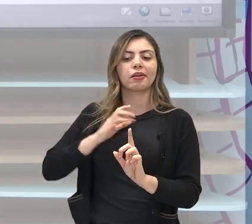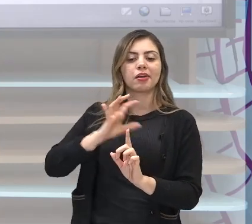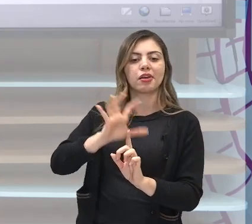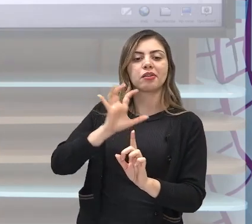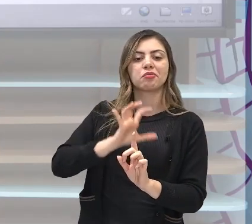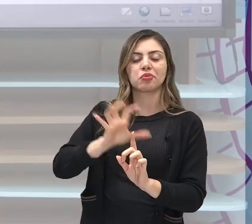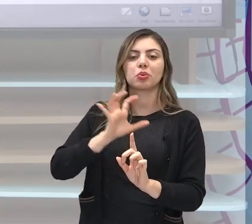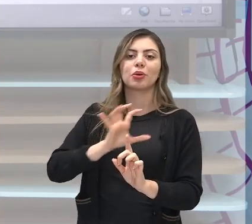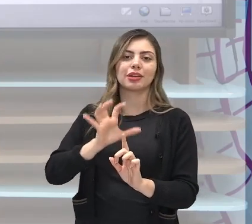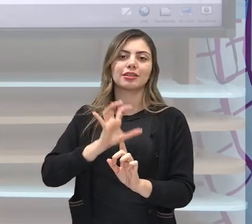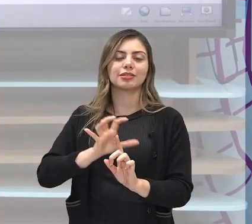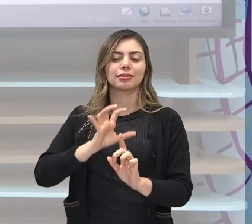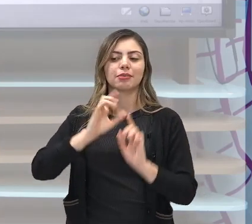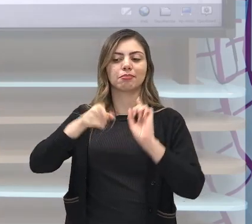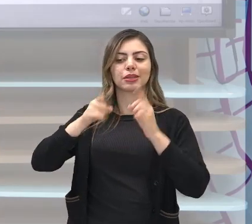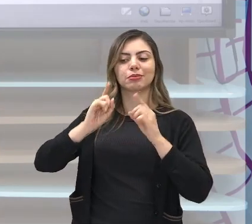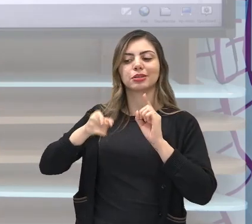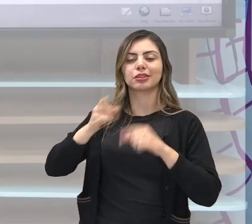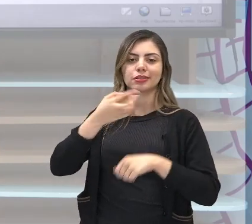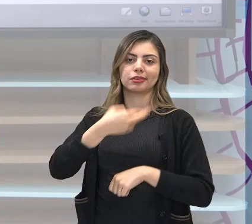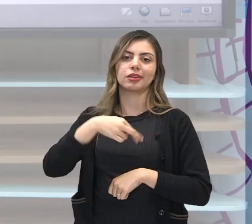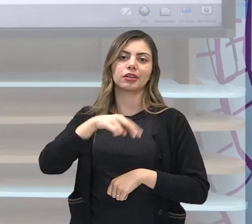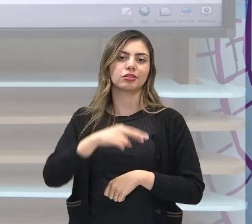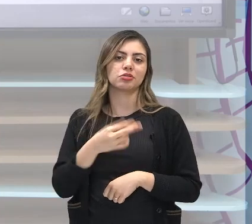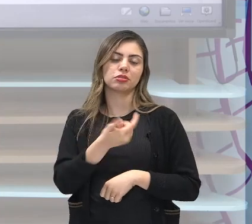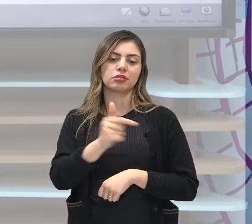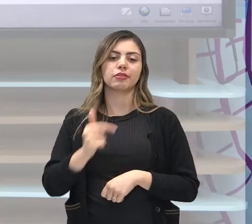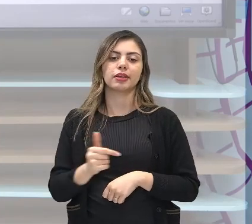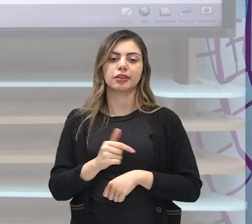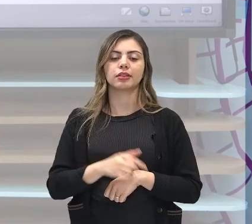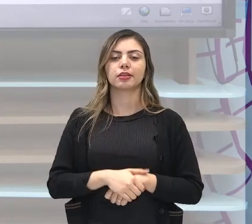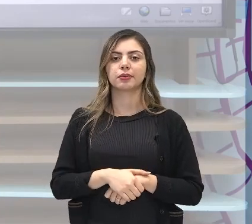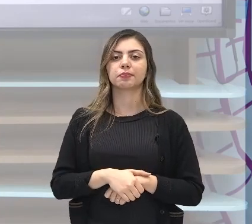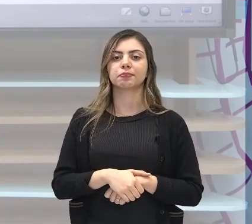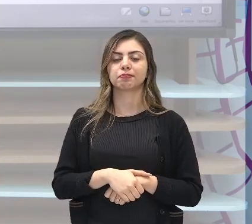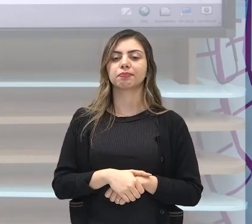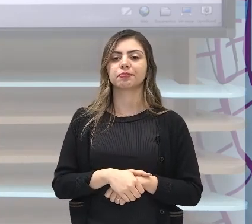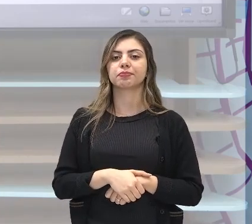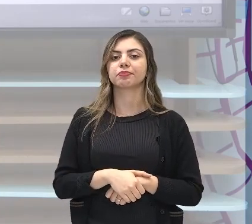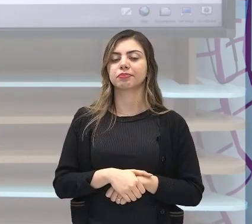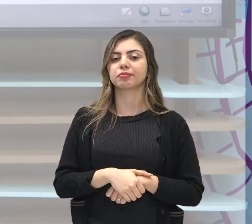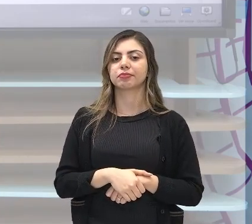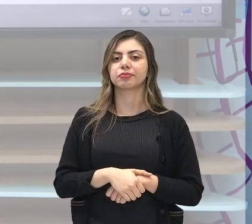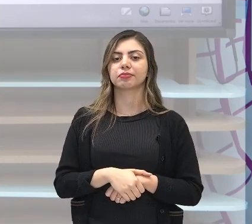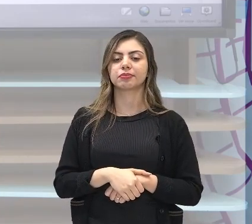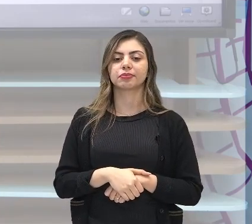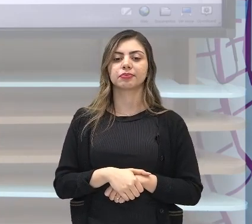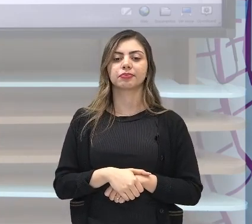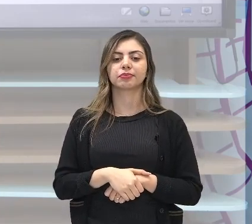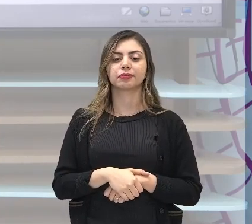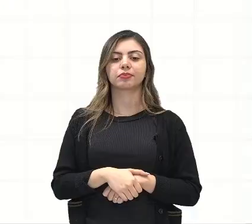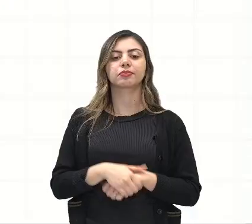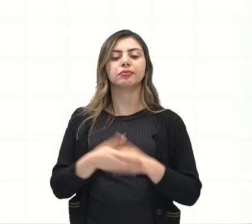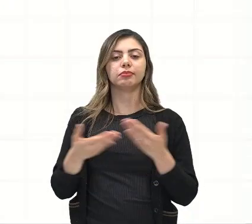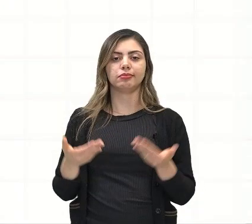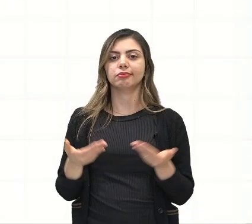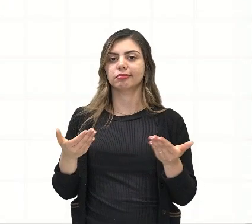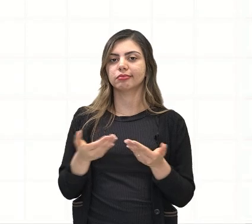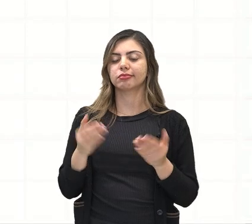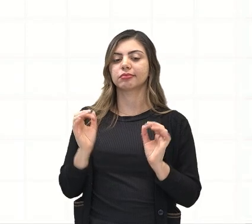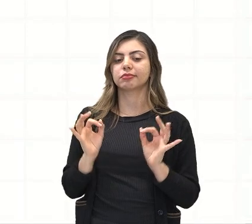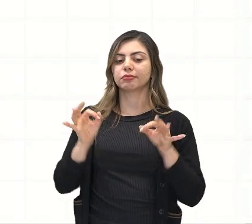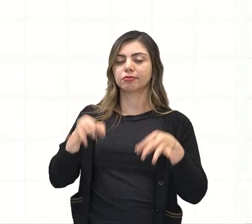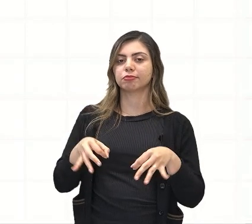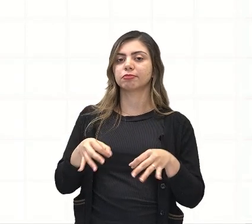aquele domínio, né, religioso por parte da Companhia de Jesus. E vamos ao nosso